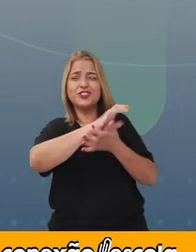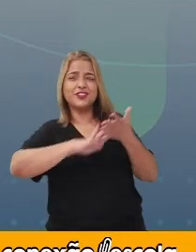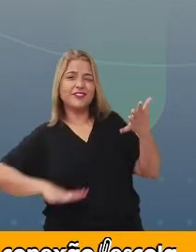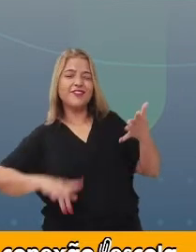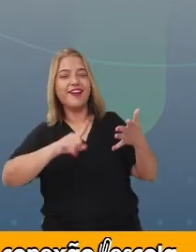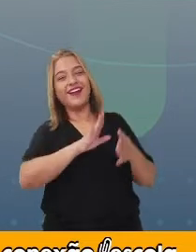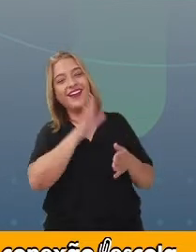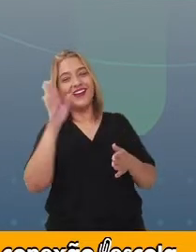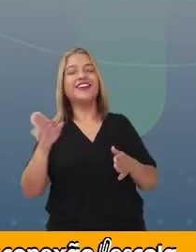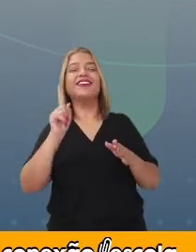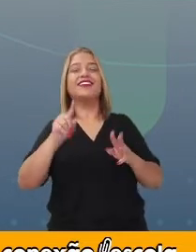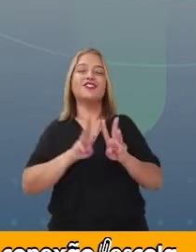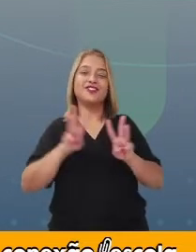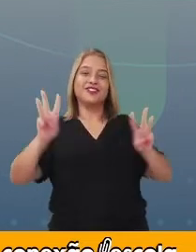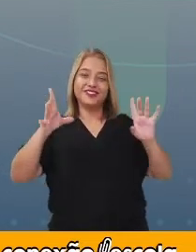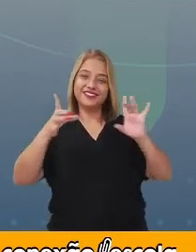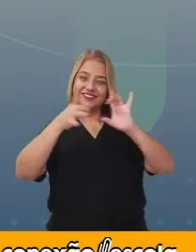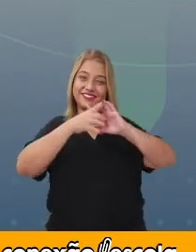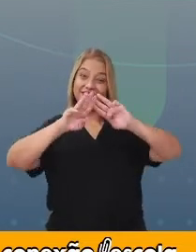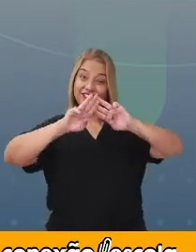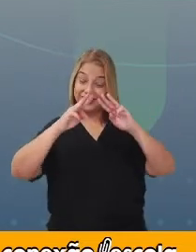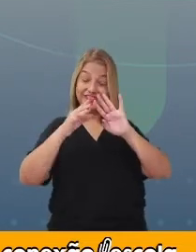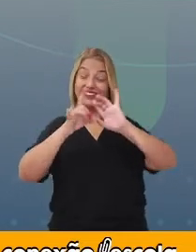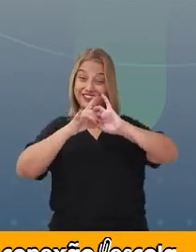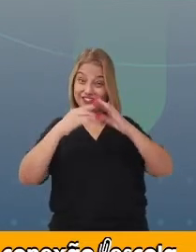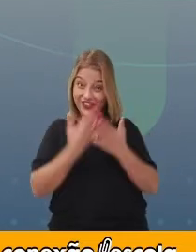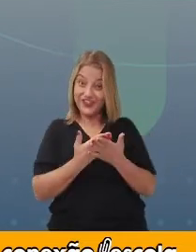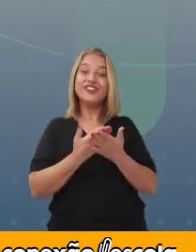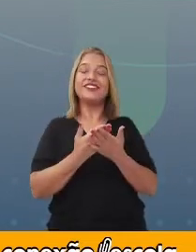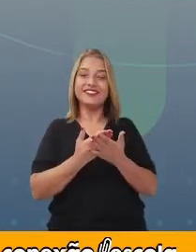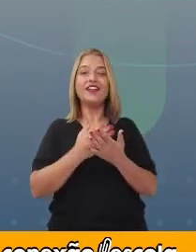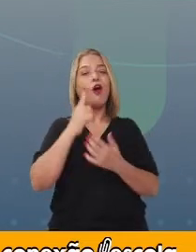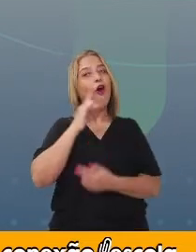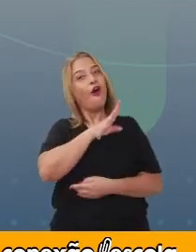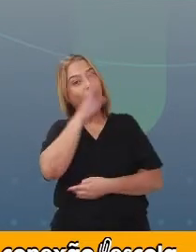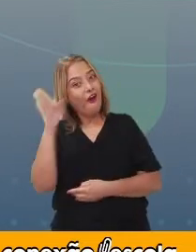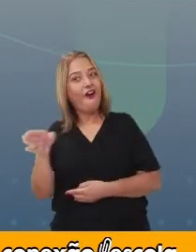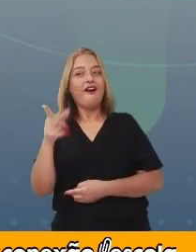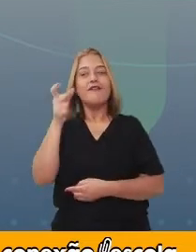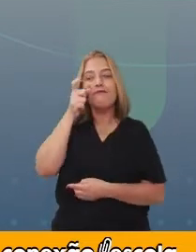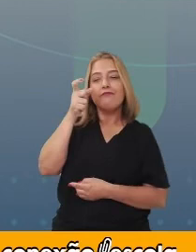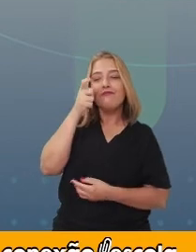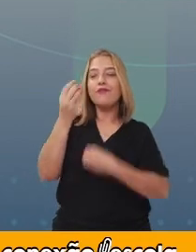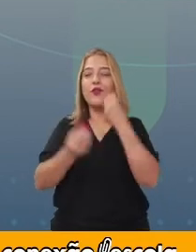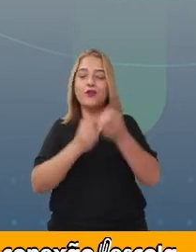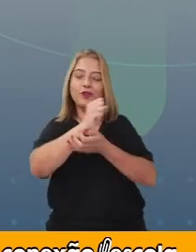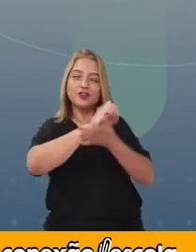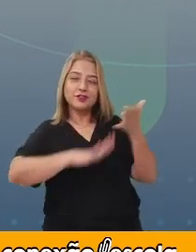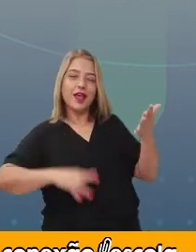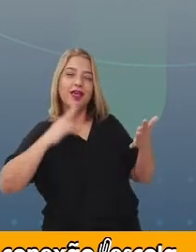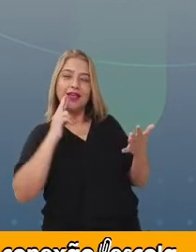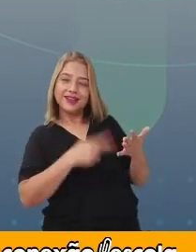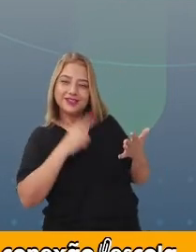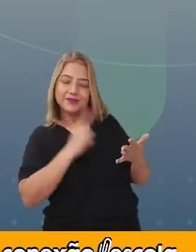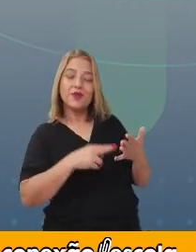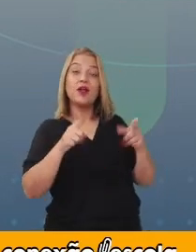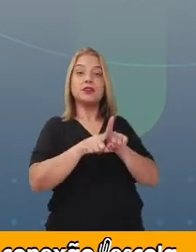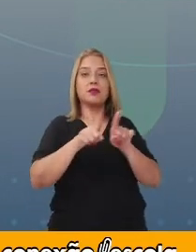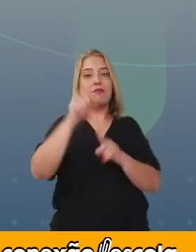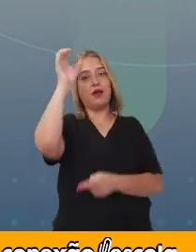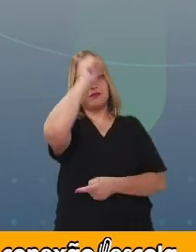portal Conexão Escola. Se liga no portal, vai lá, dá uma olhadinha nas atividades, resolva e